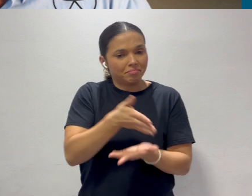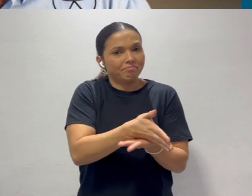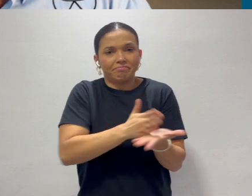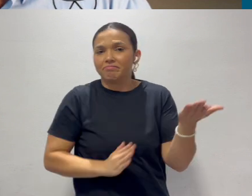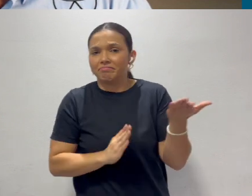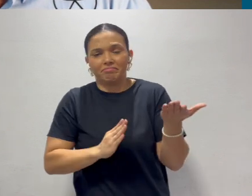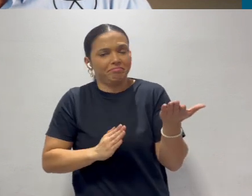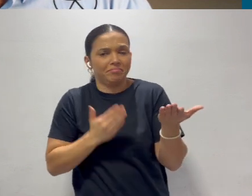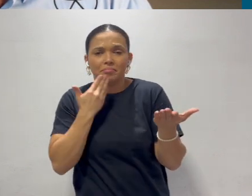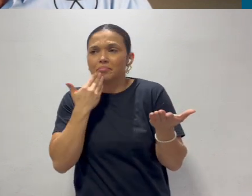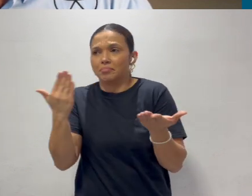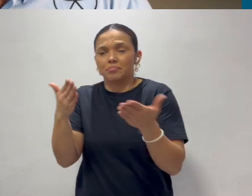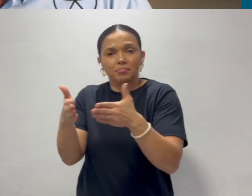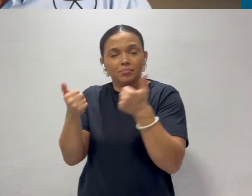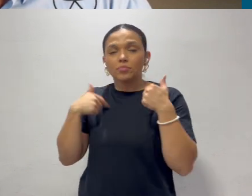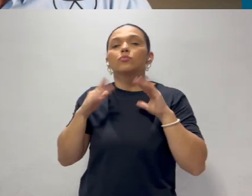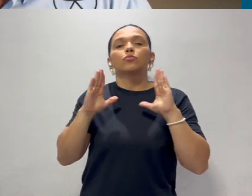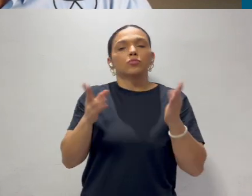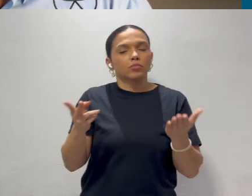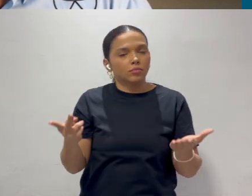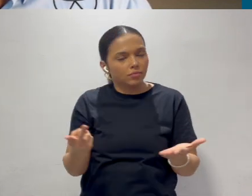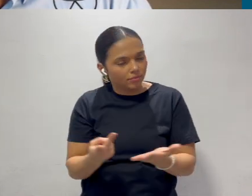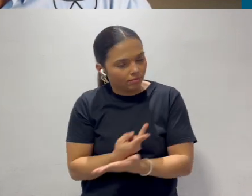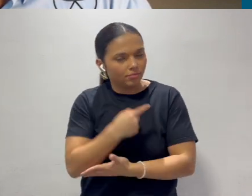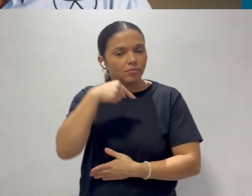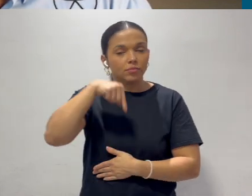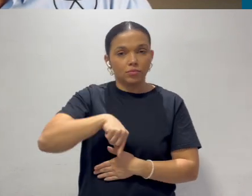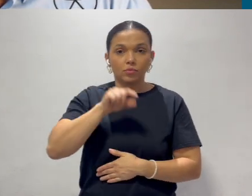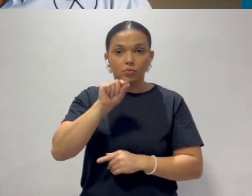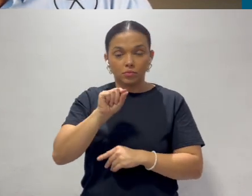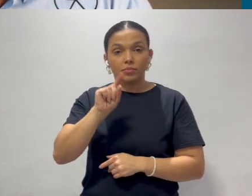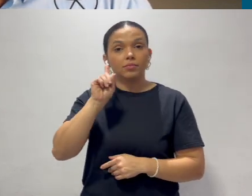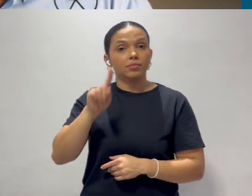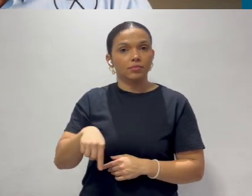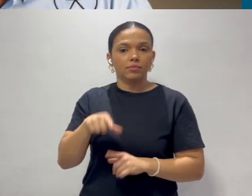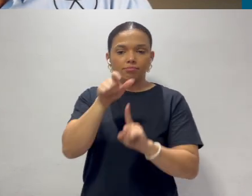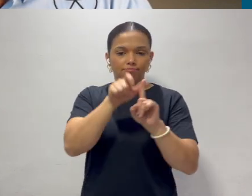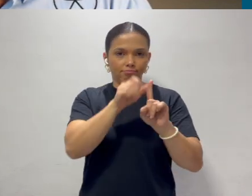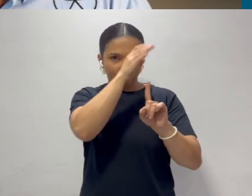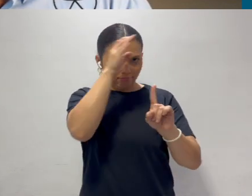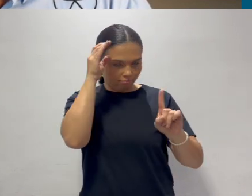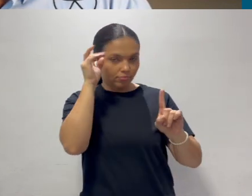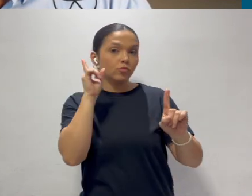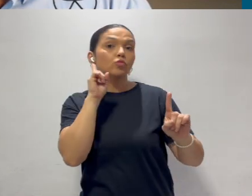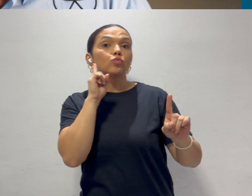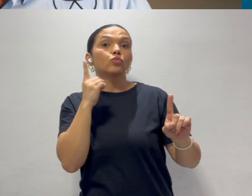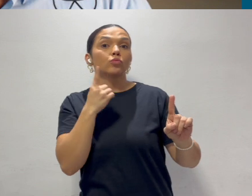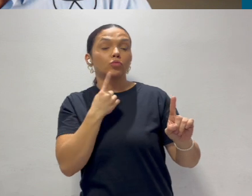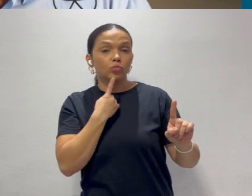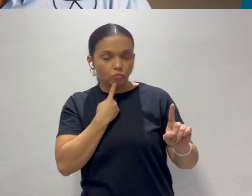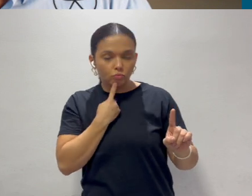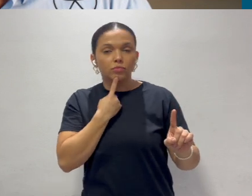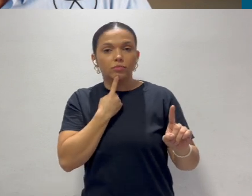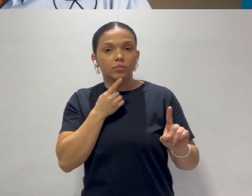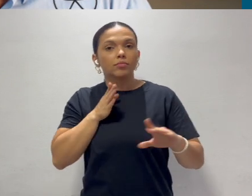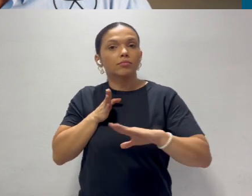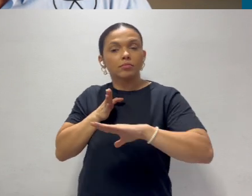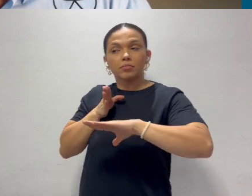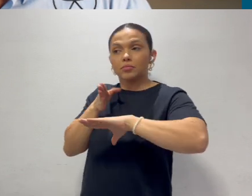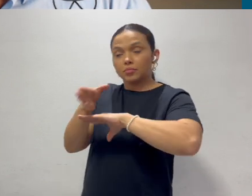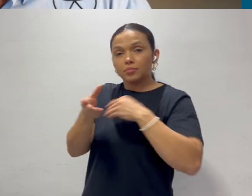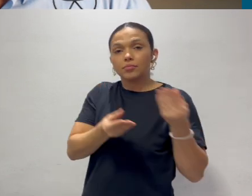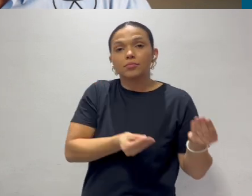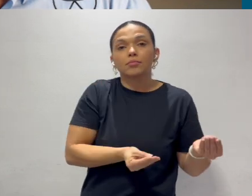pedido. Eu já tive casos aqui no escritório, Abraão, onde a cliente tinha deficiência auditiva, quando ela